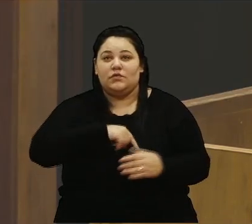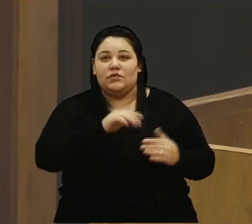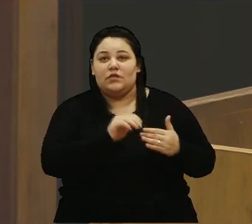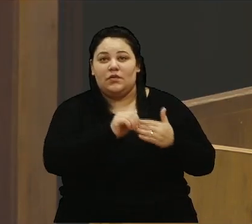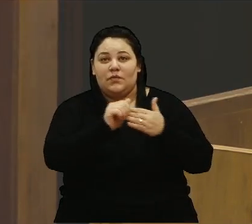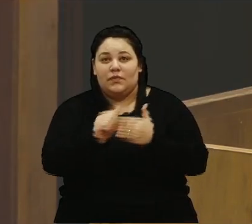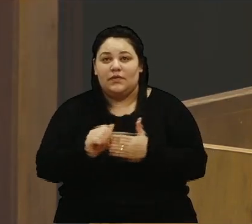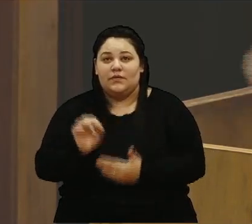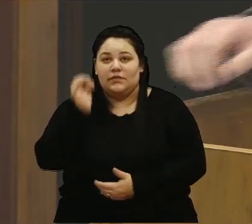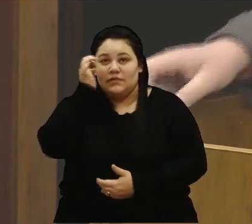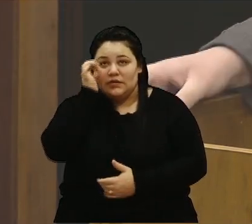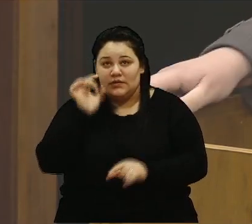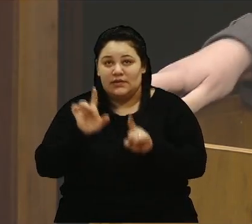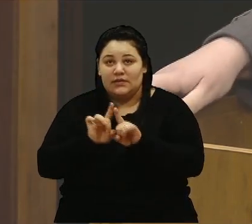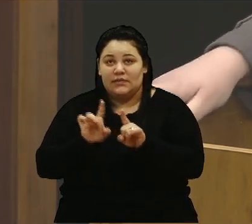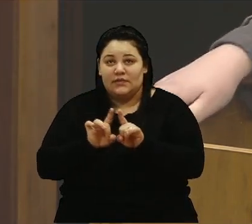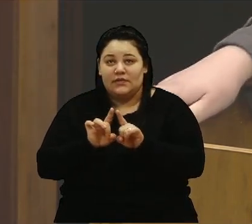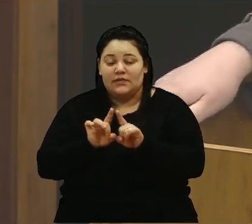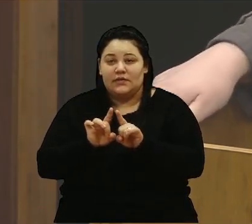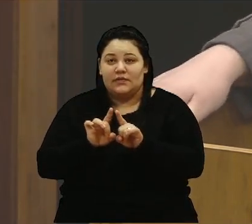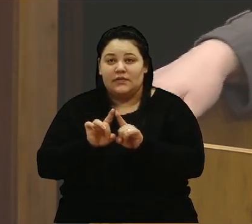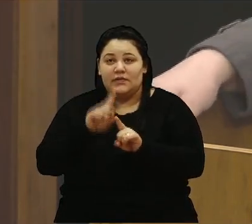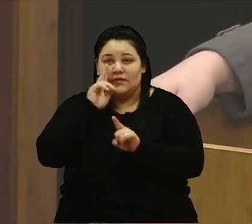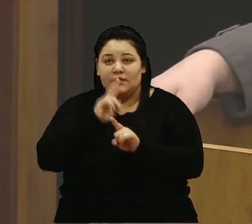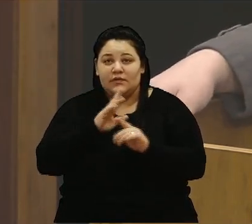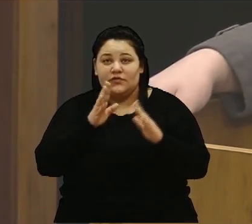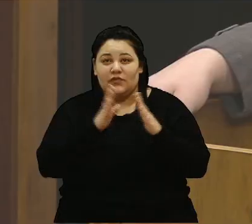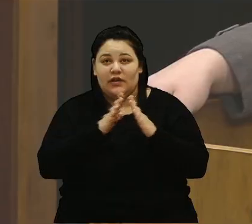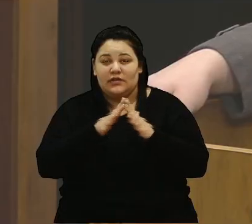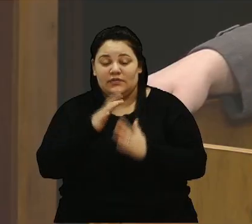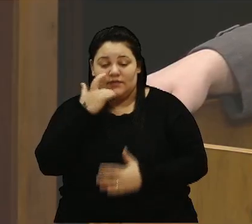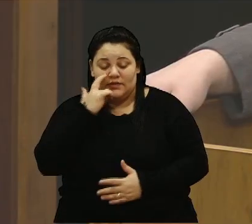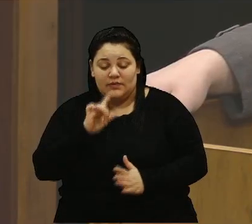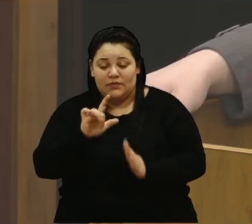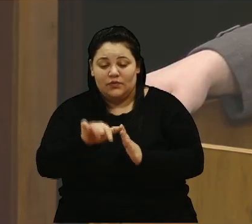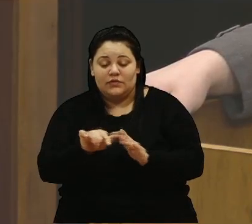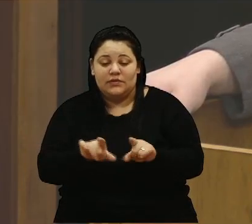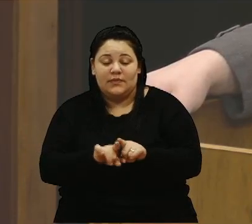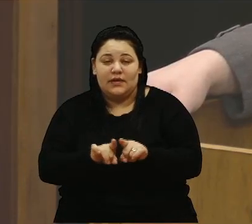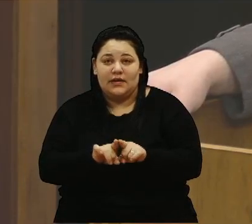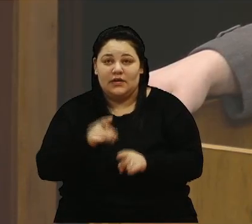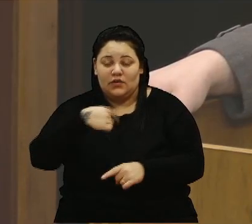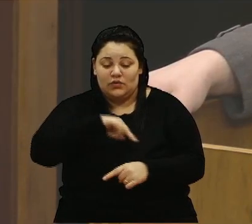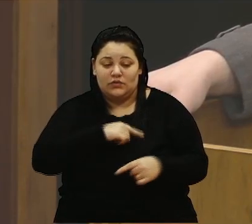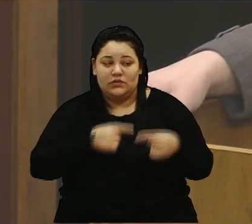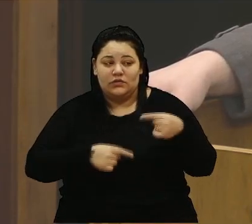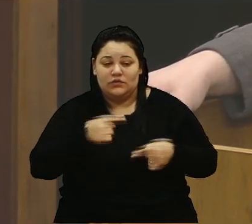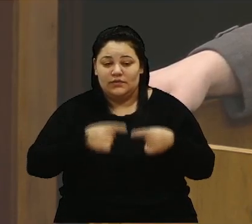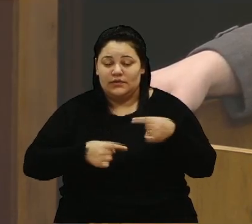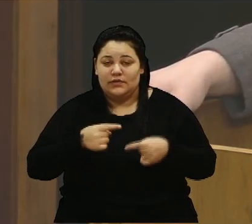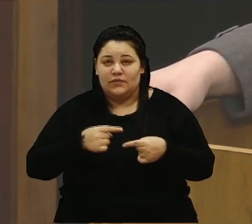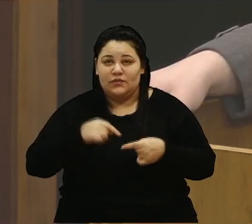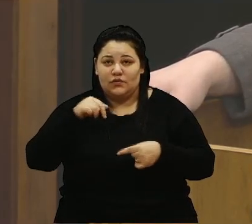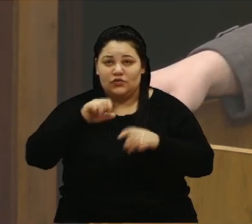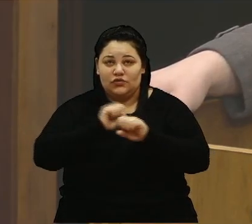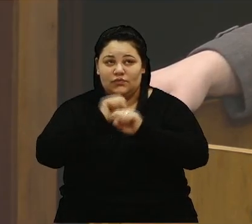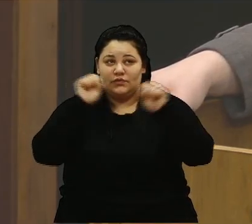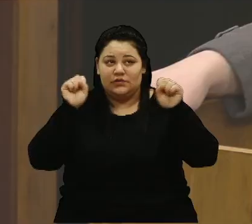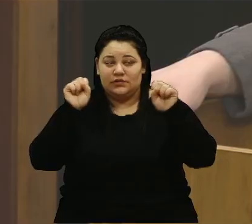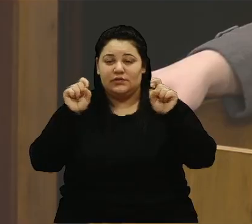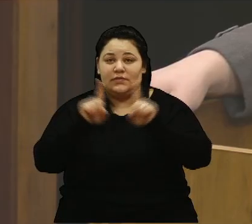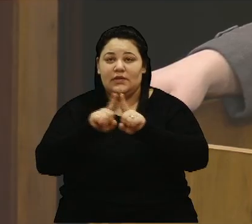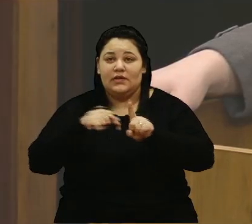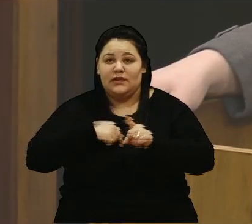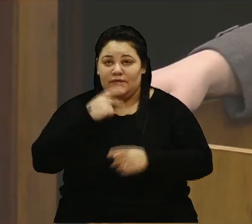também nos assistem de casa, aqueles que verão posteriormente também o nosso debate aqui nessa manhã. E